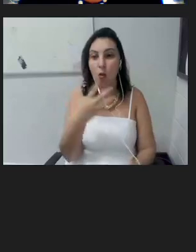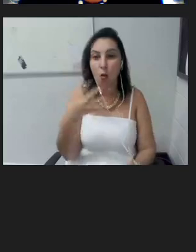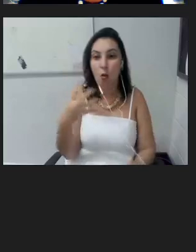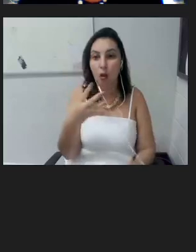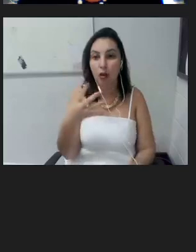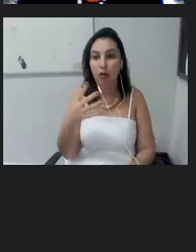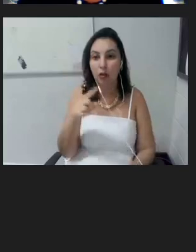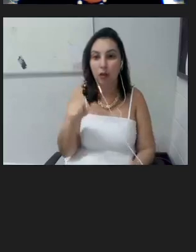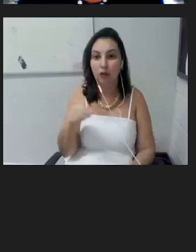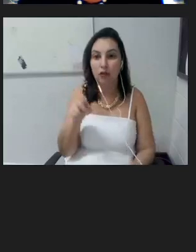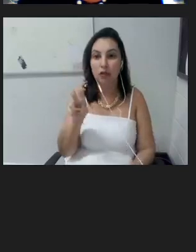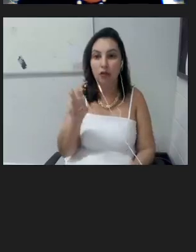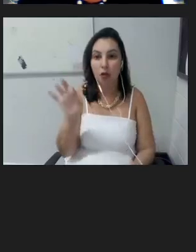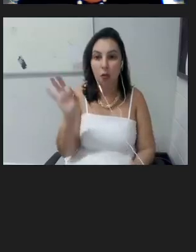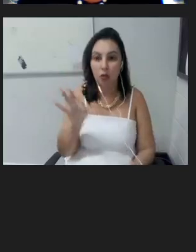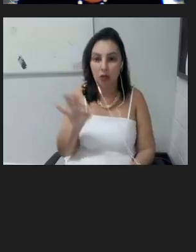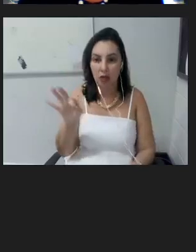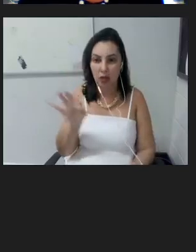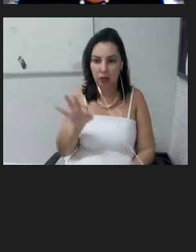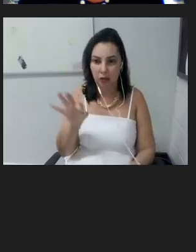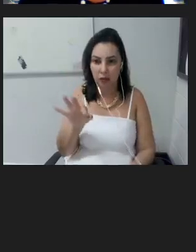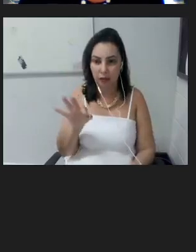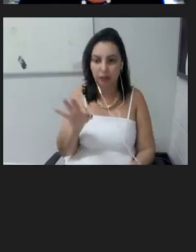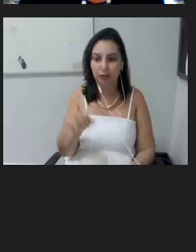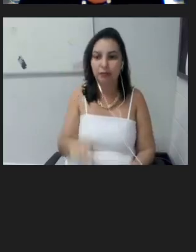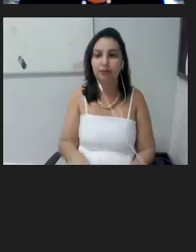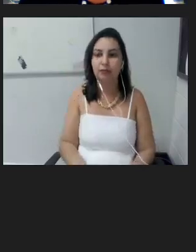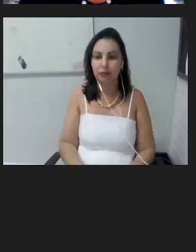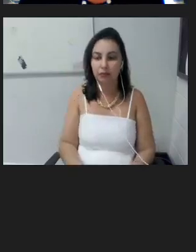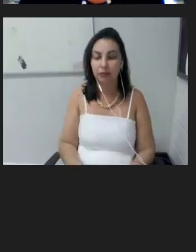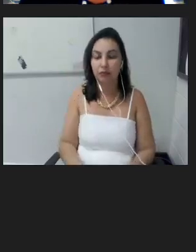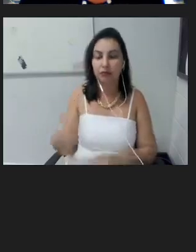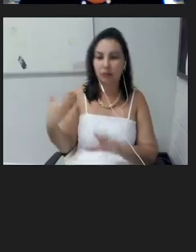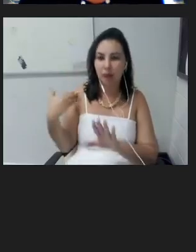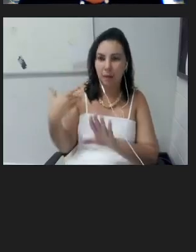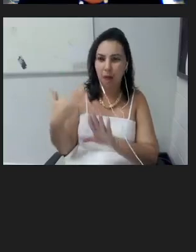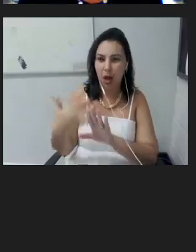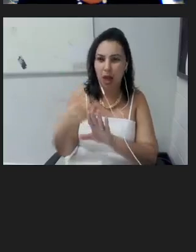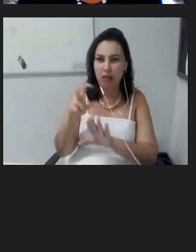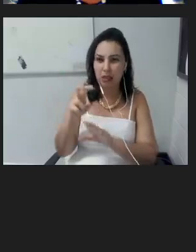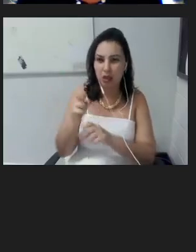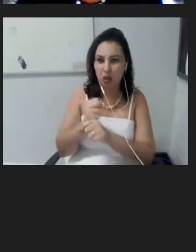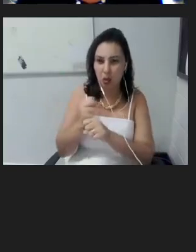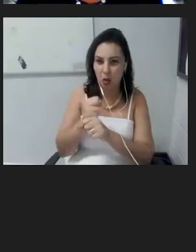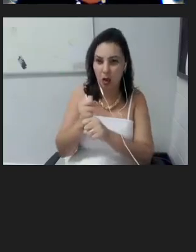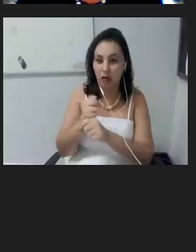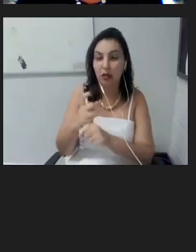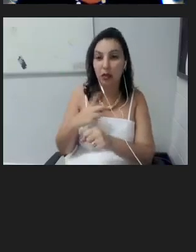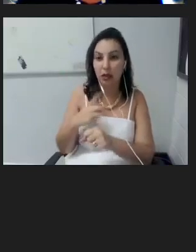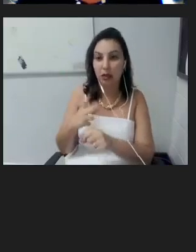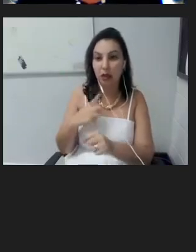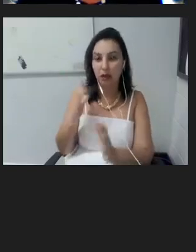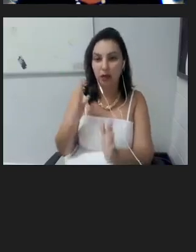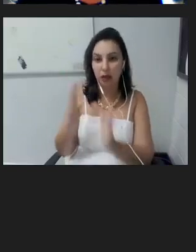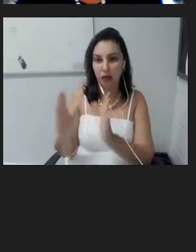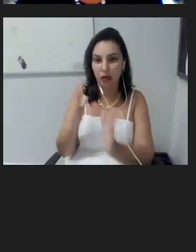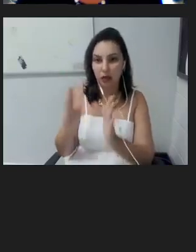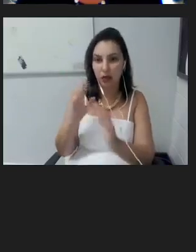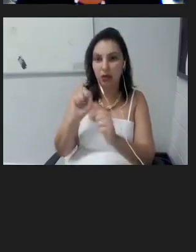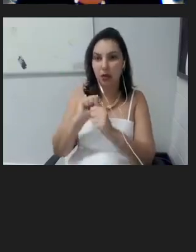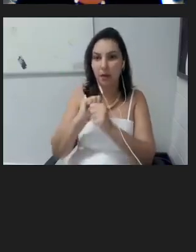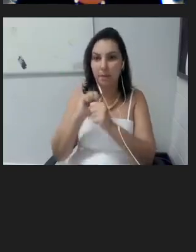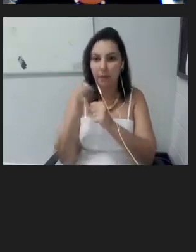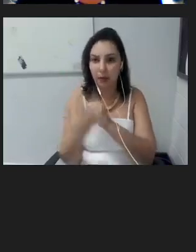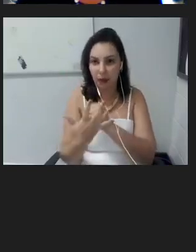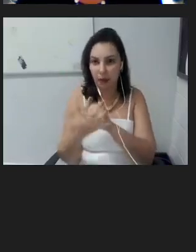44,5%. Lembrando que quando eu volto 5 anos, a gente teve o evento da pandemia